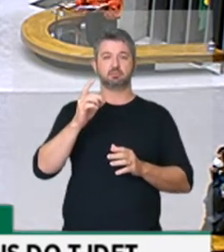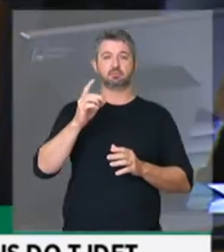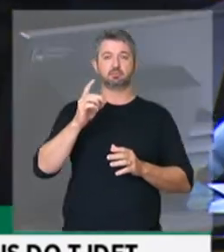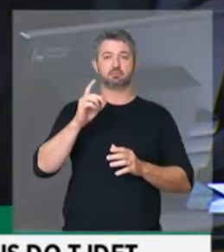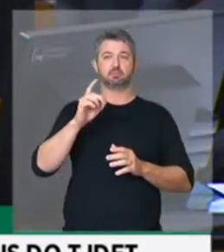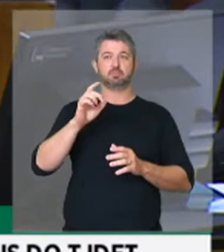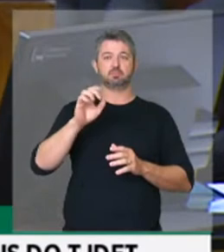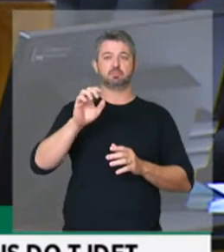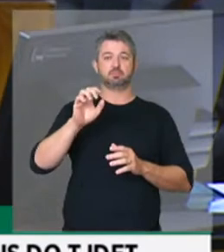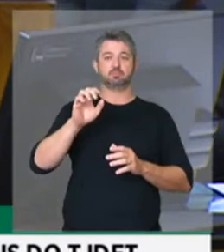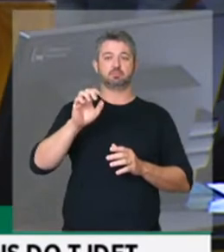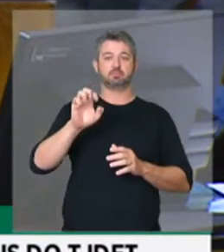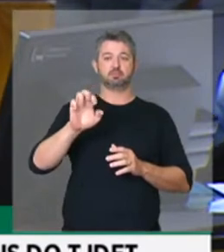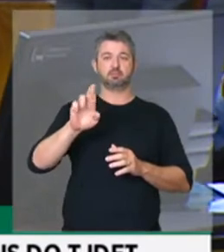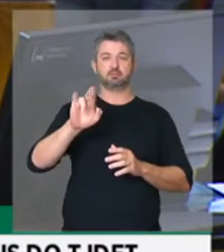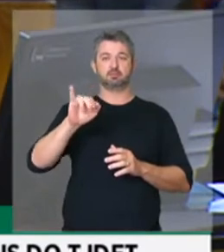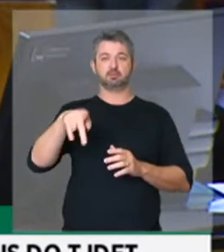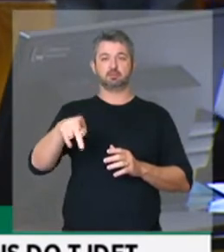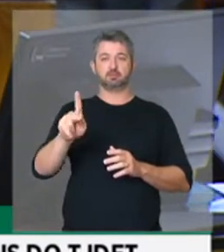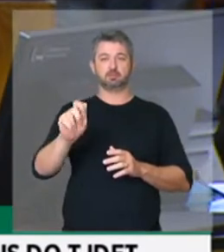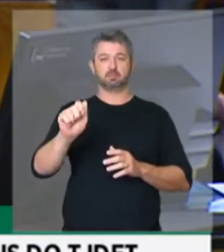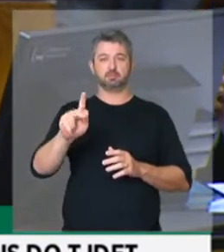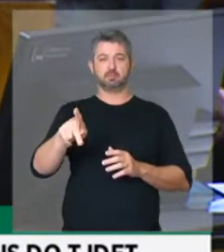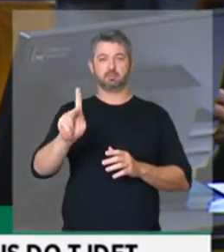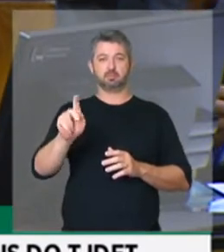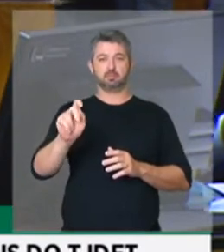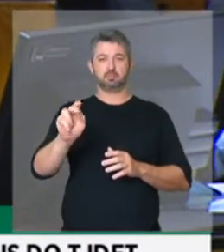favoravelmente, a deputada Érica Cocai.